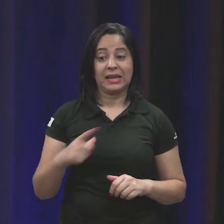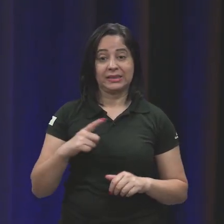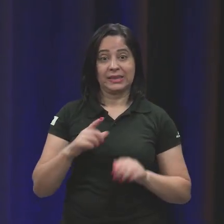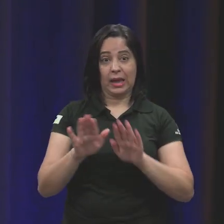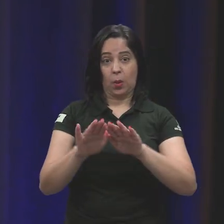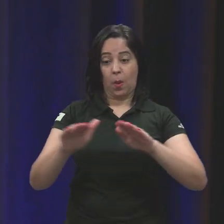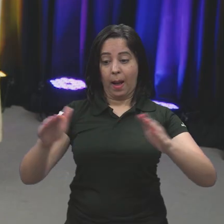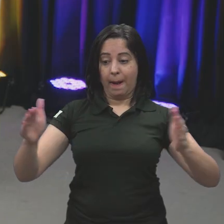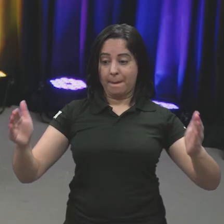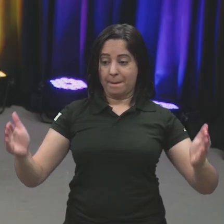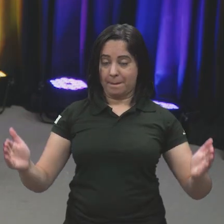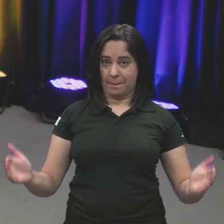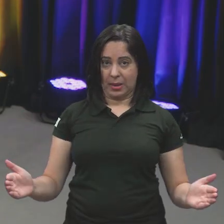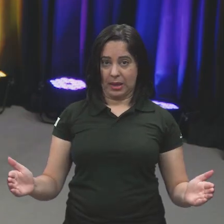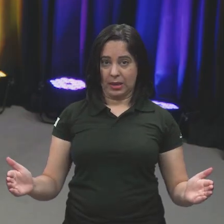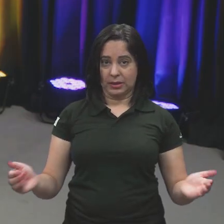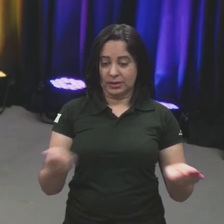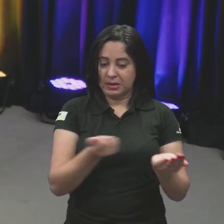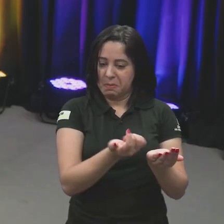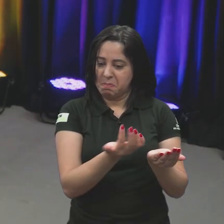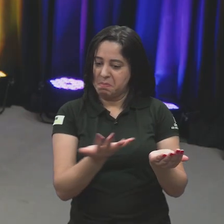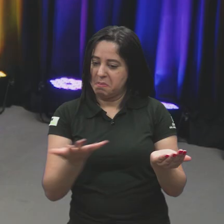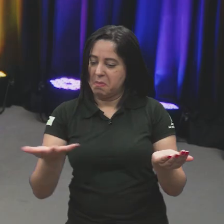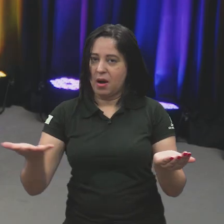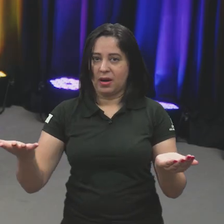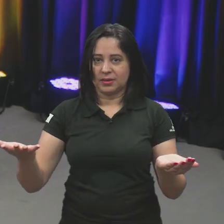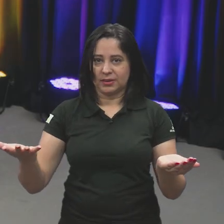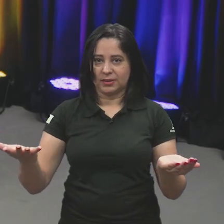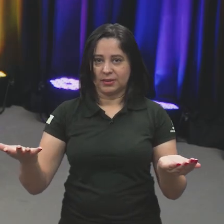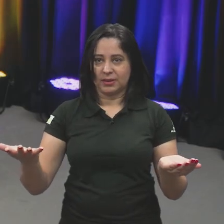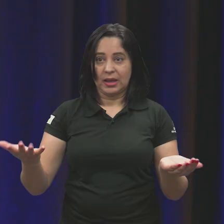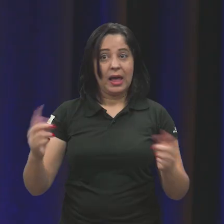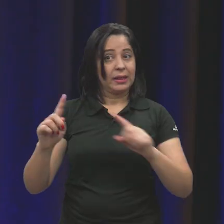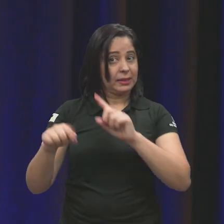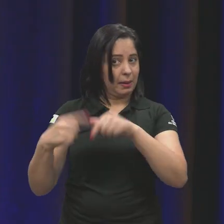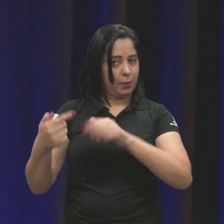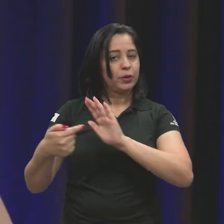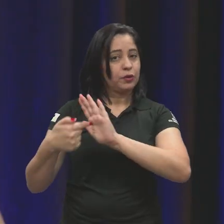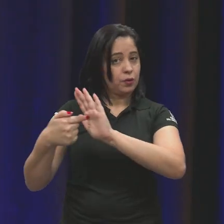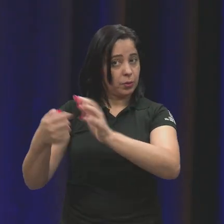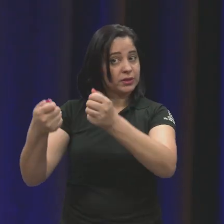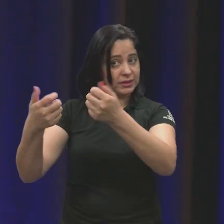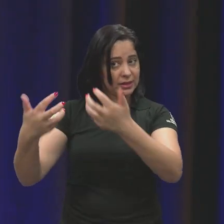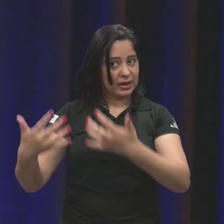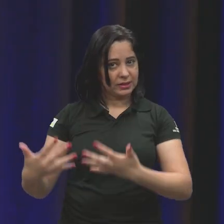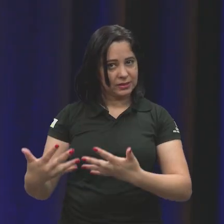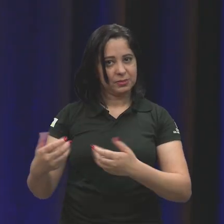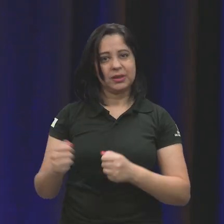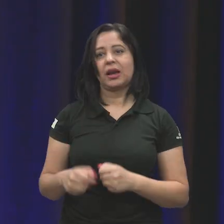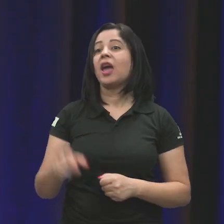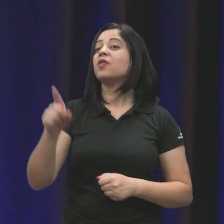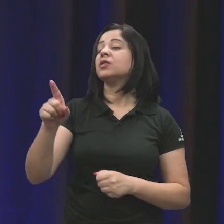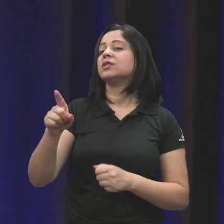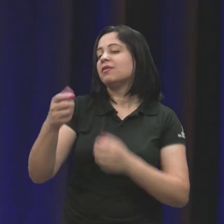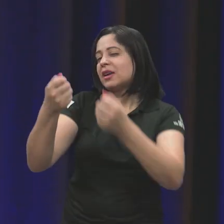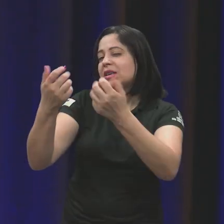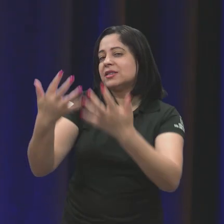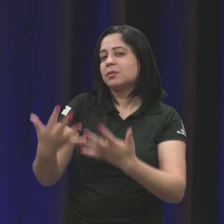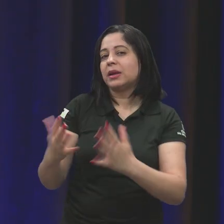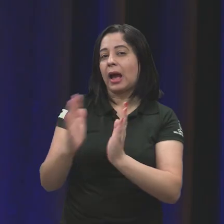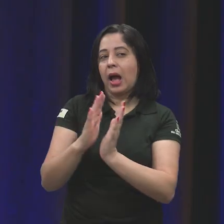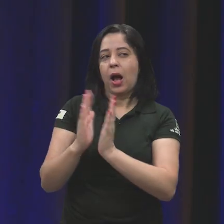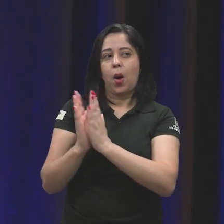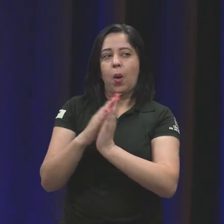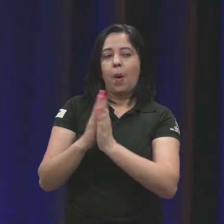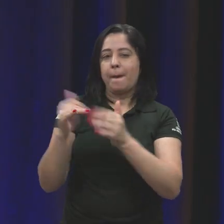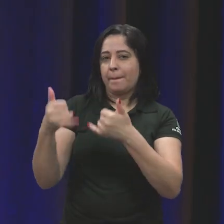várias possibilidades de brinquedos feitos à mão e a gente já vai falar sobre isso e o Benê também vai falar do brinquedo que ele trouxe aqui, que fez pra gente.